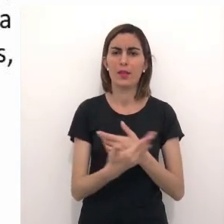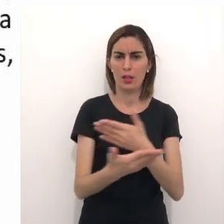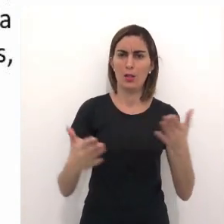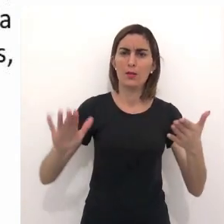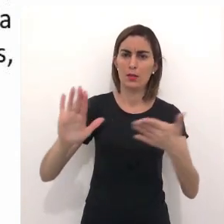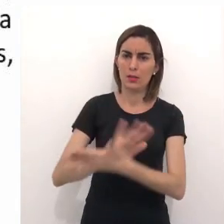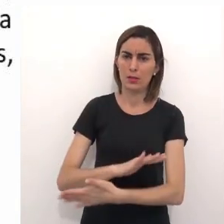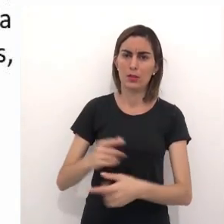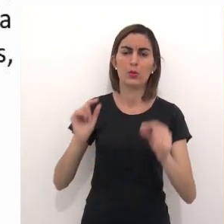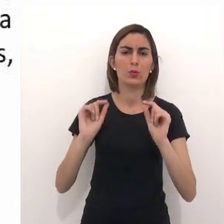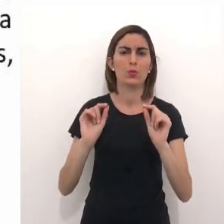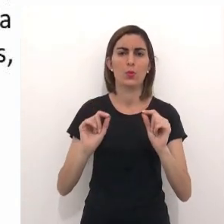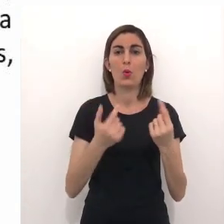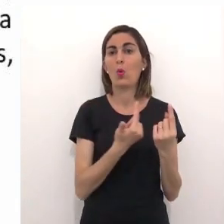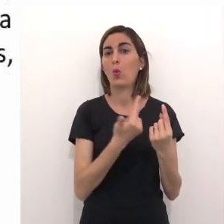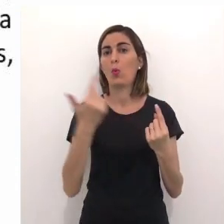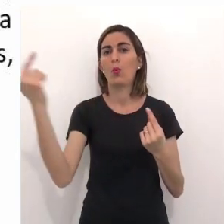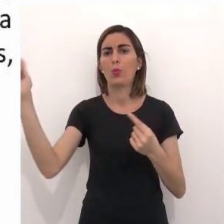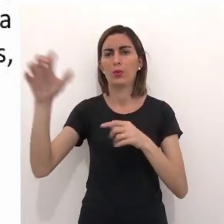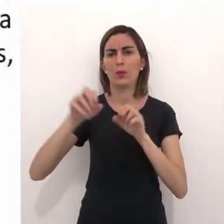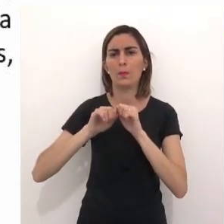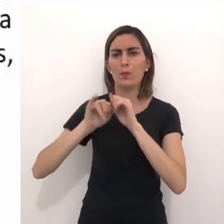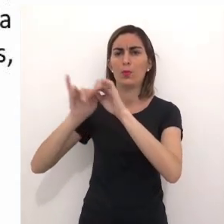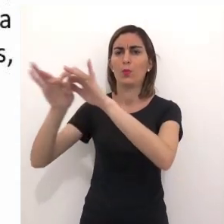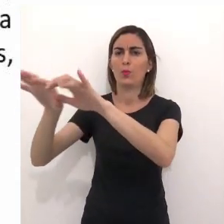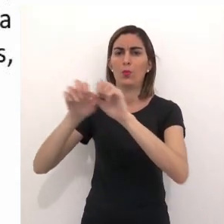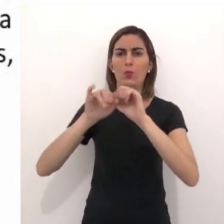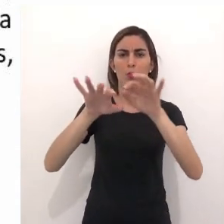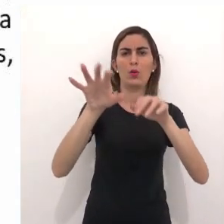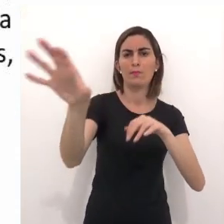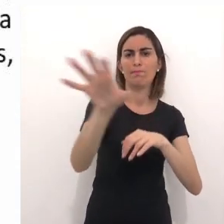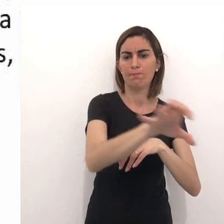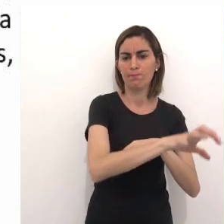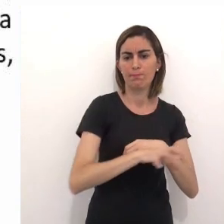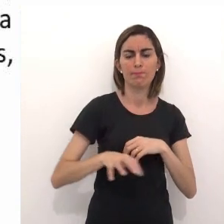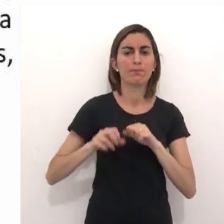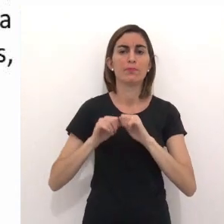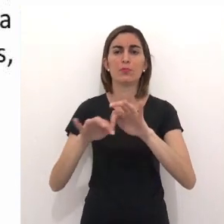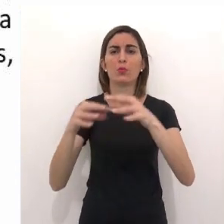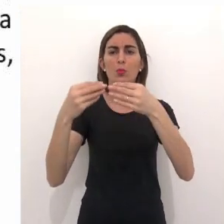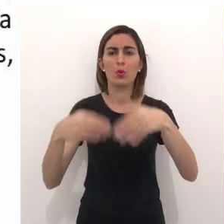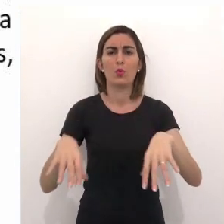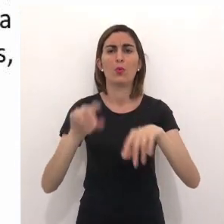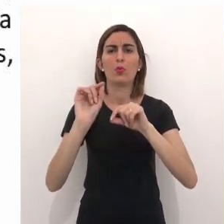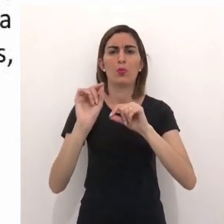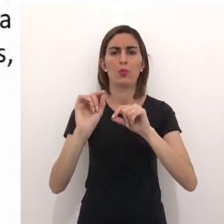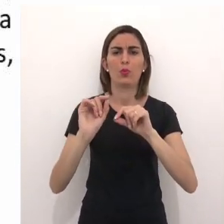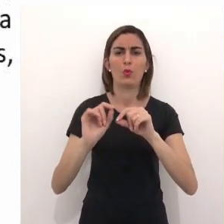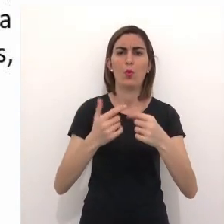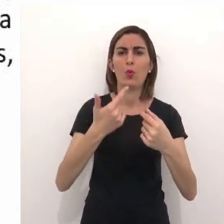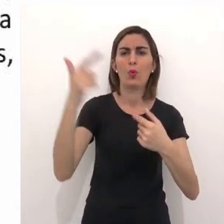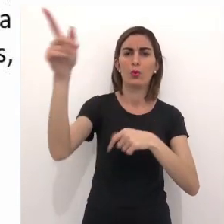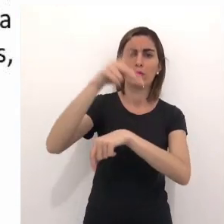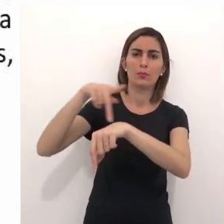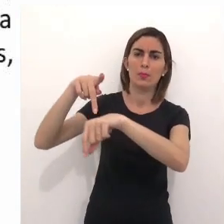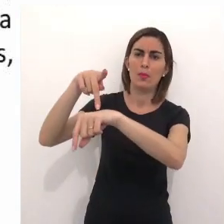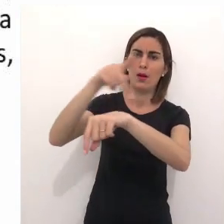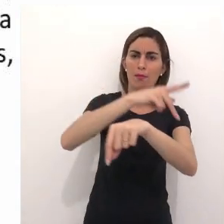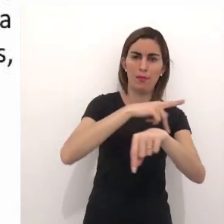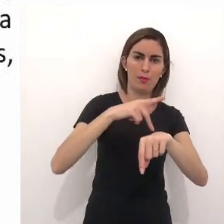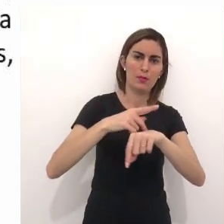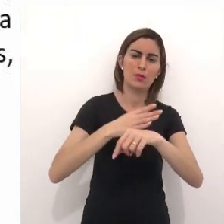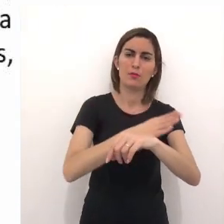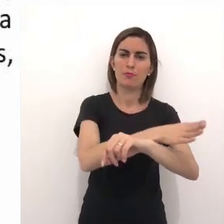disseminou para outras regiões e provocou a entrada de outras nações,